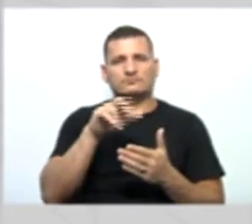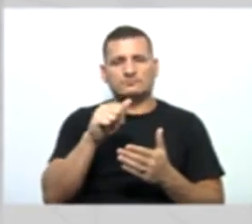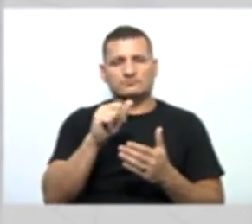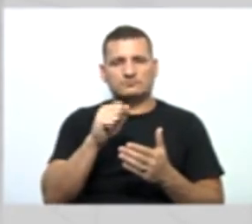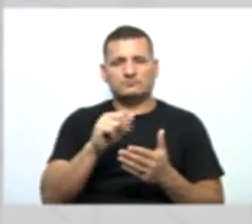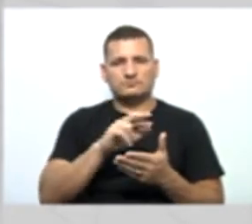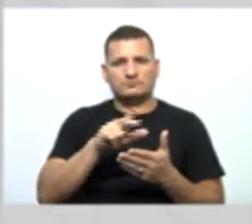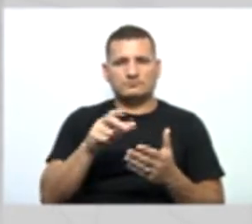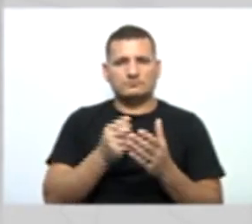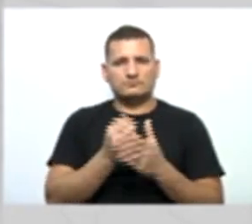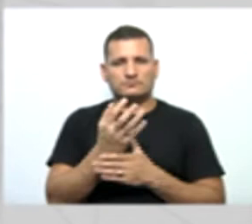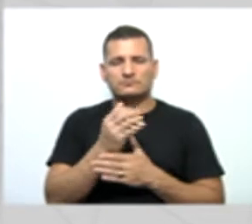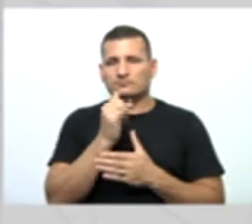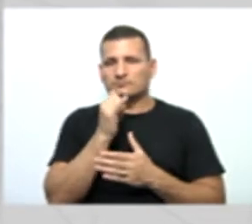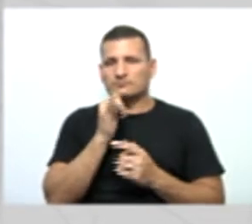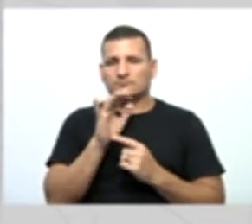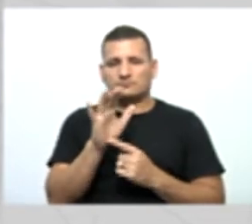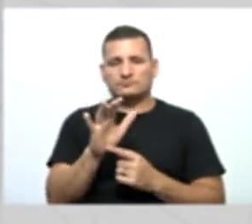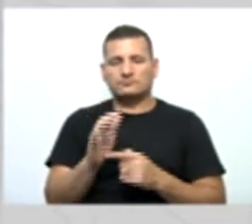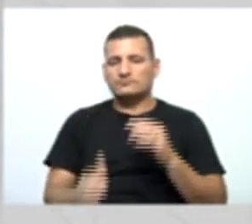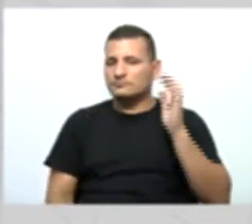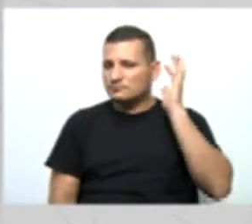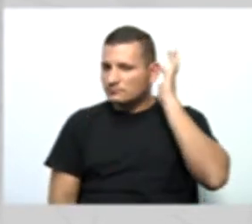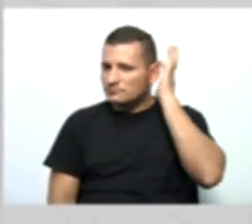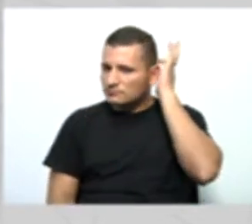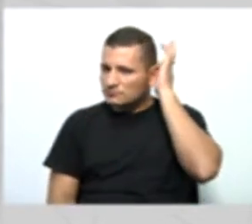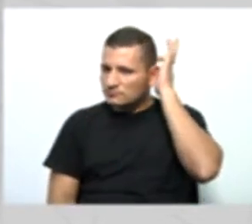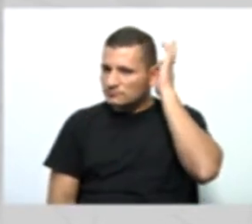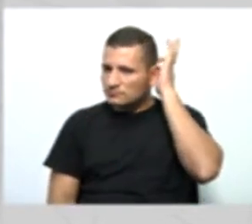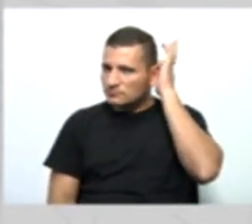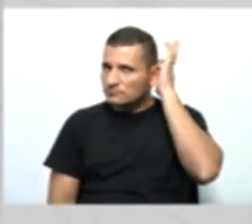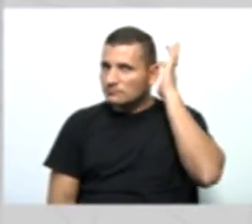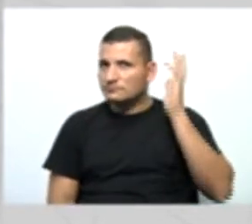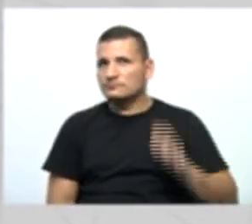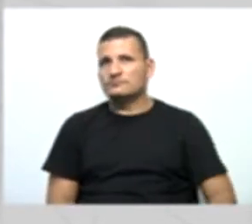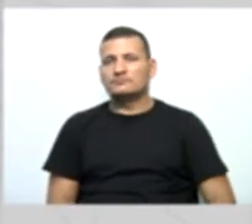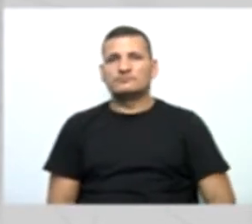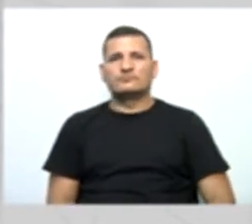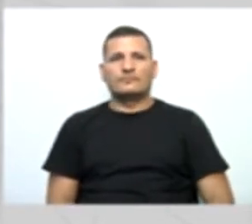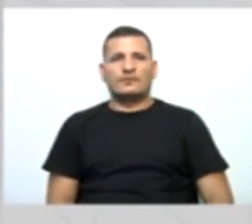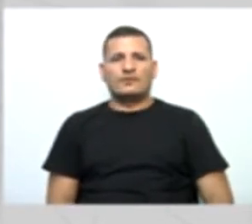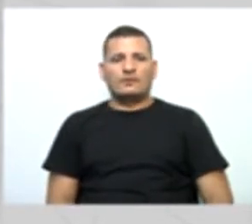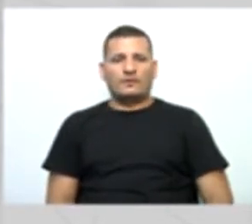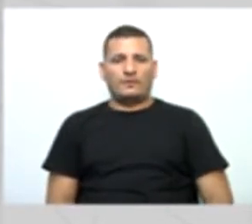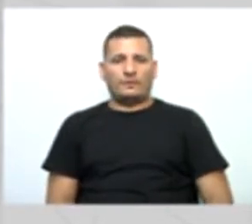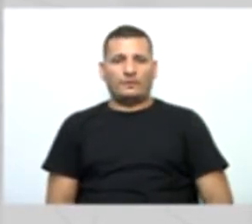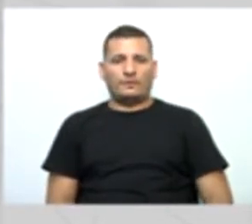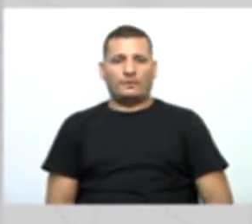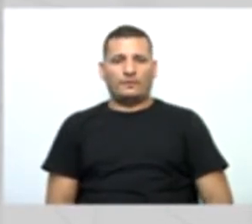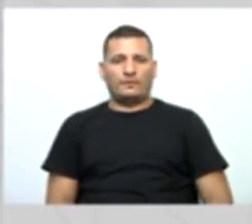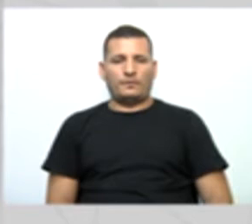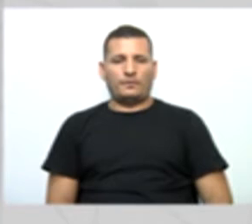descrição? Vou mostrar para vocês. Vou apagar aqui.